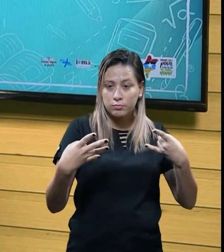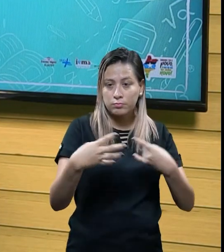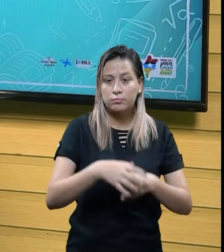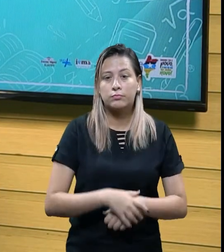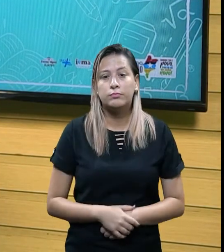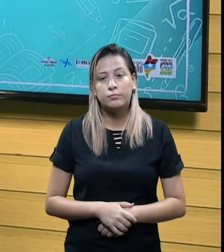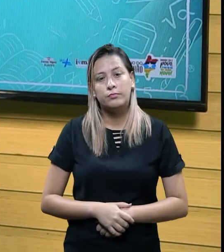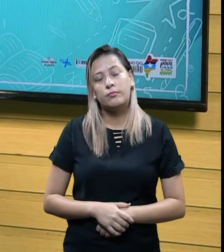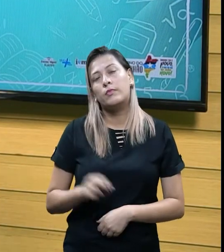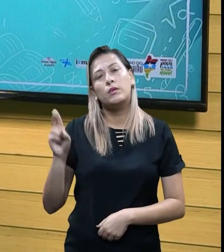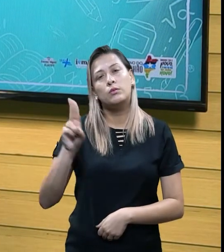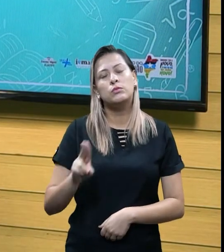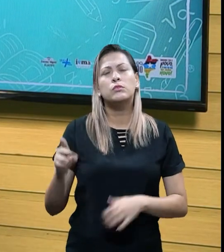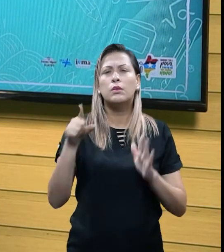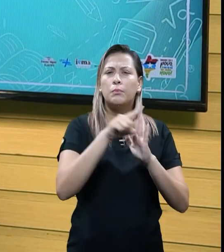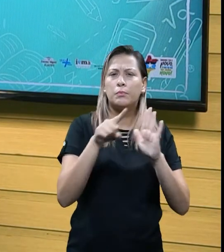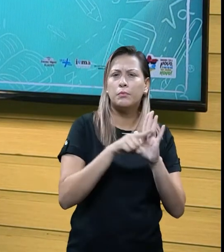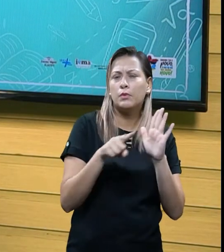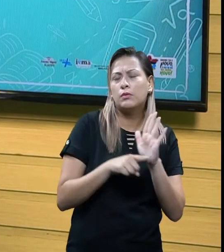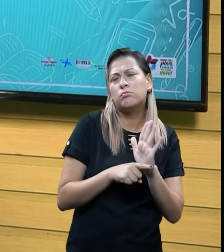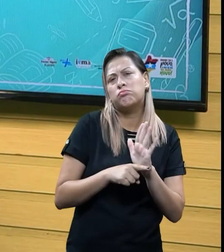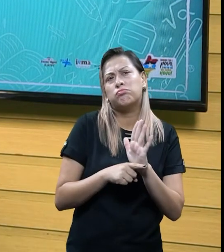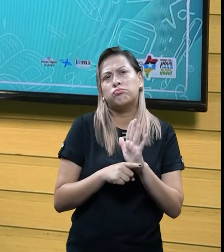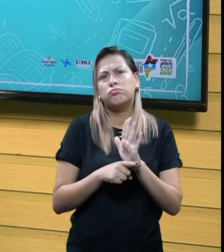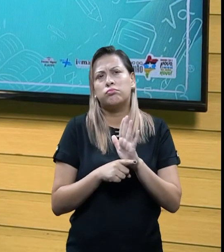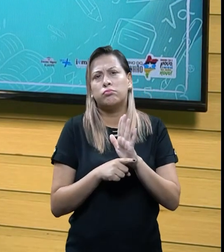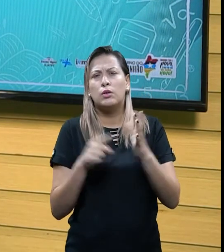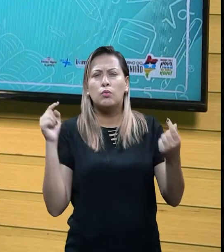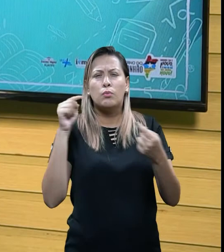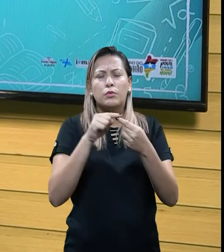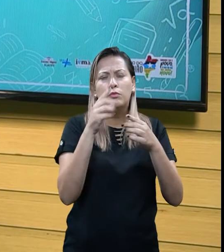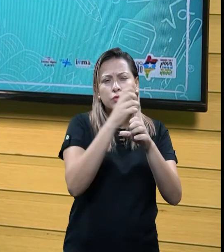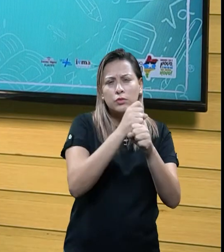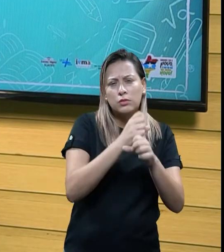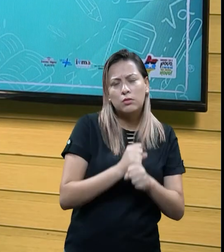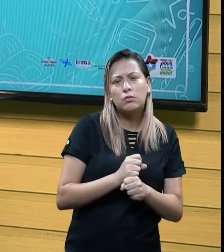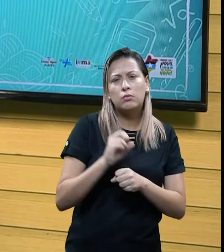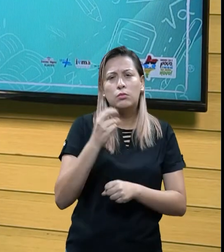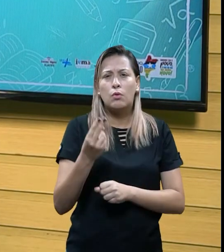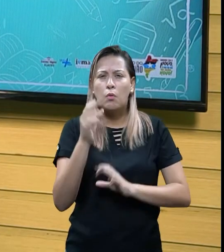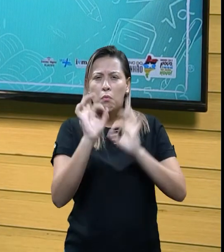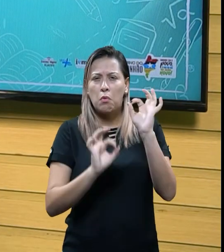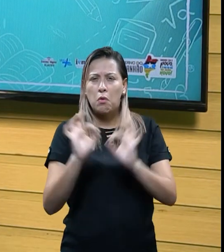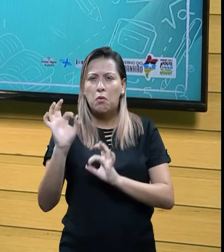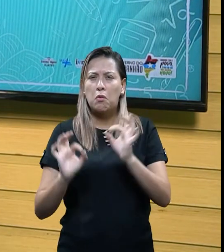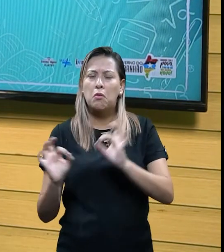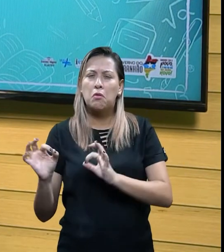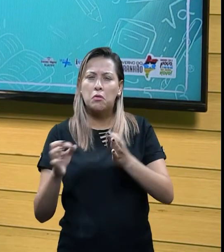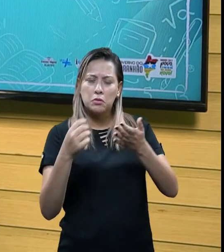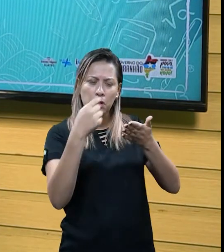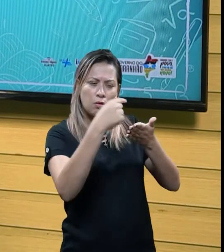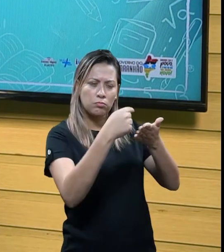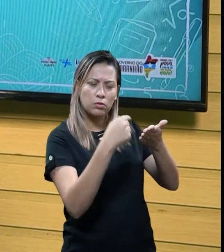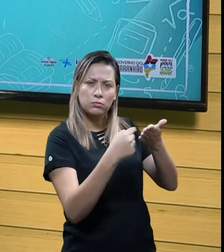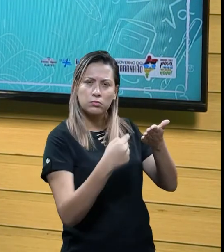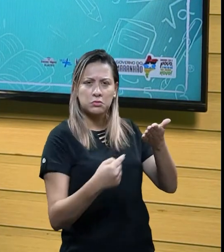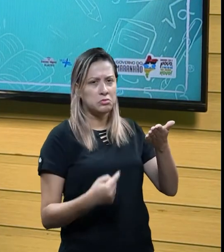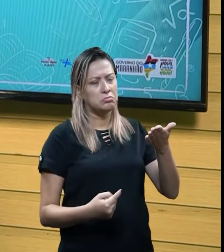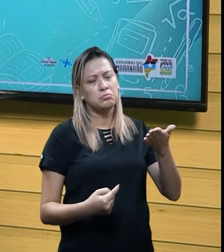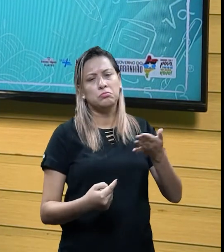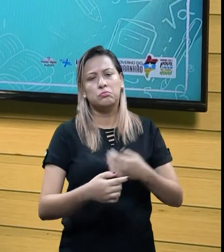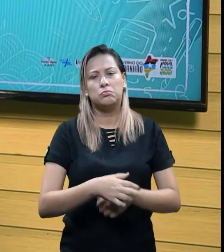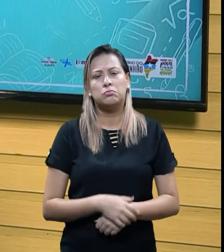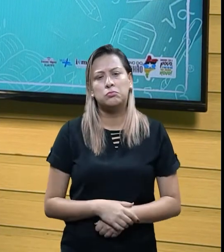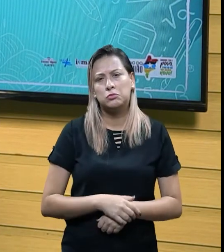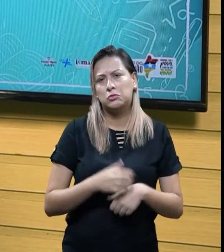você precisa calcular, efetuar cálculos ou organizar uma lista de qualquer coisa que você